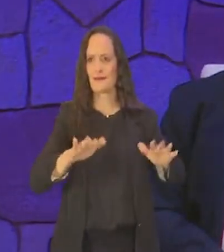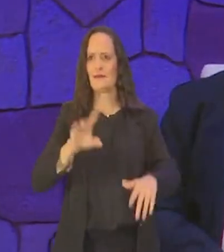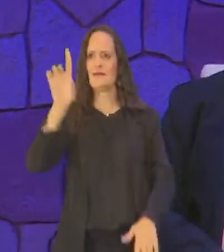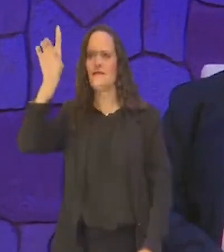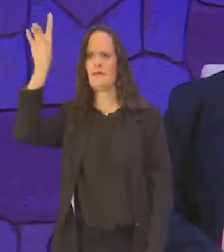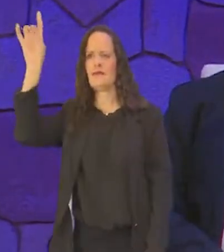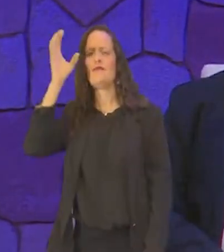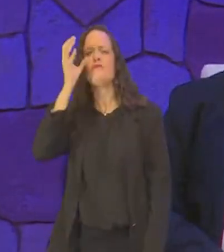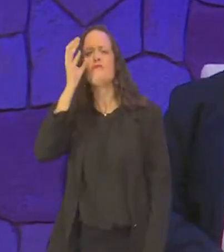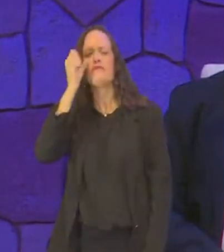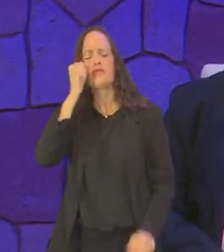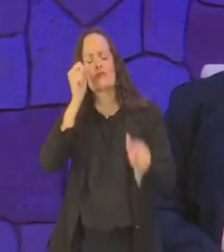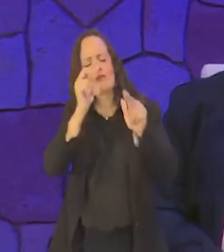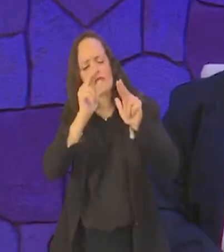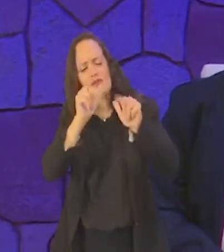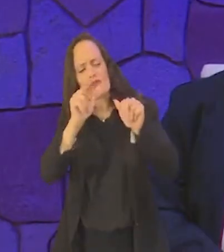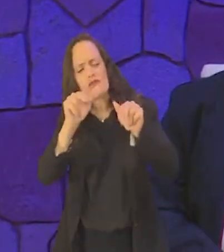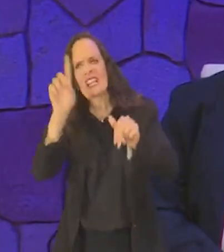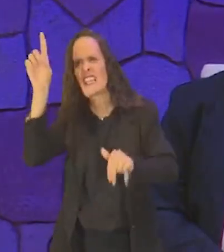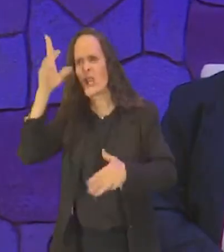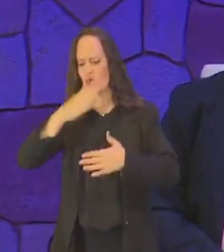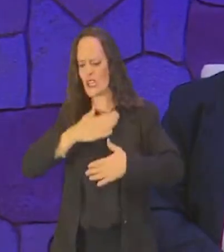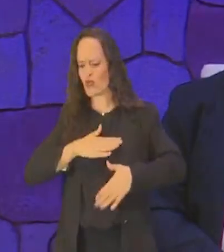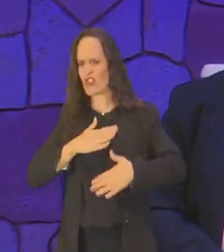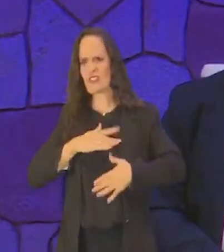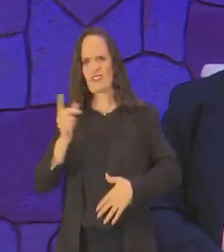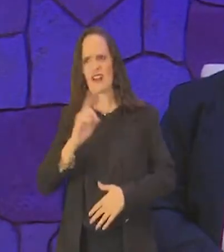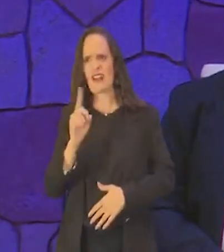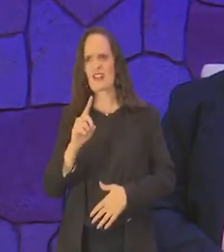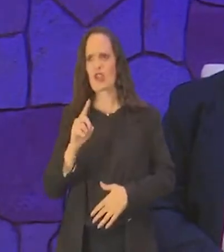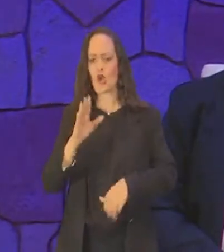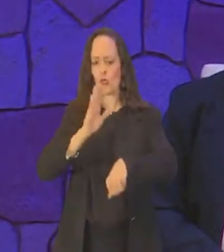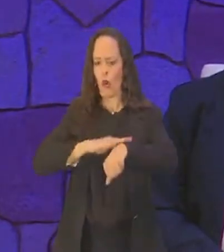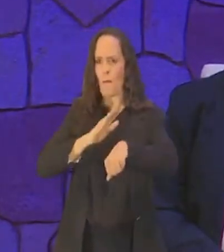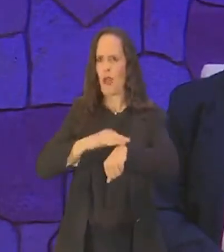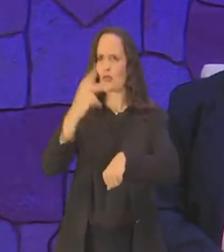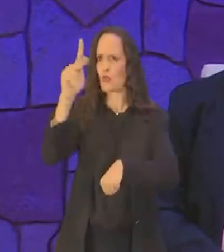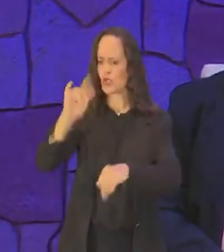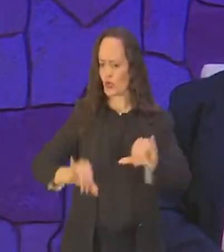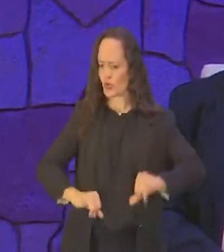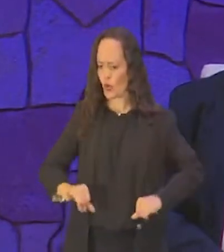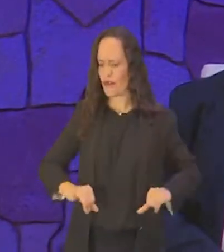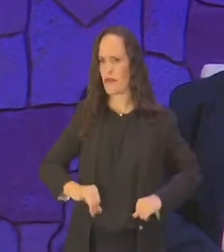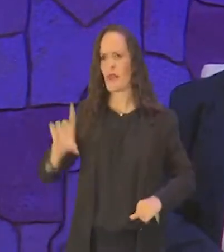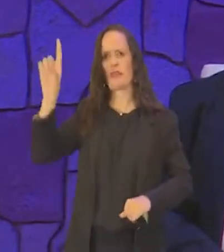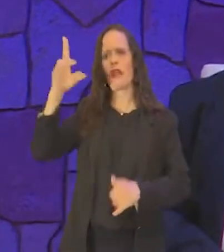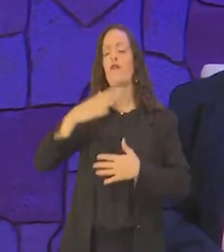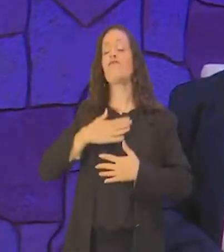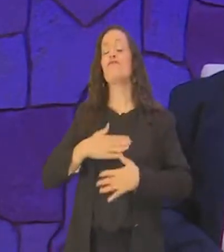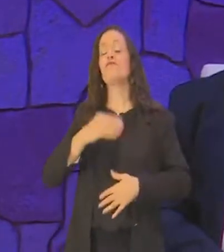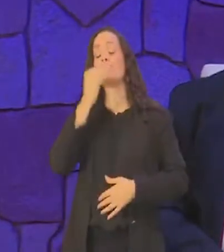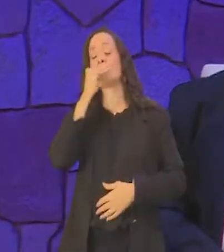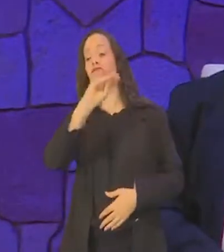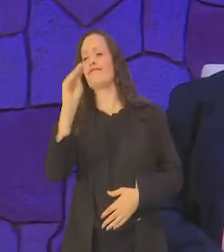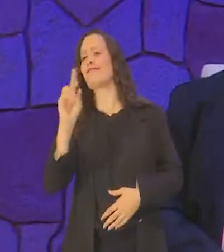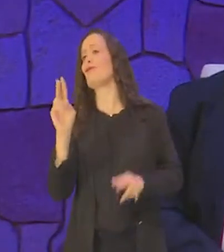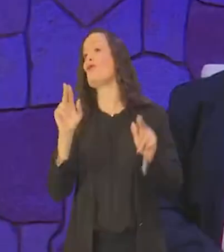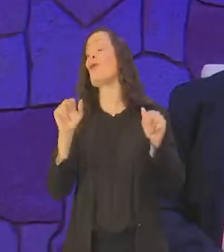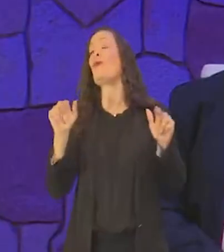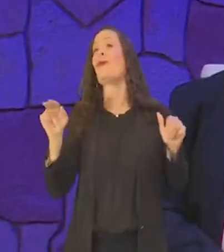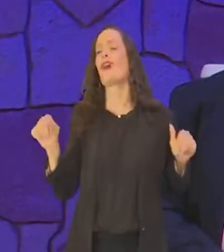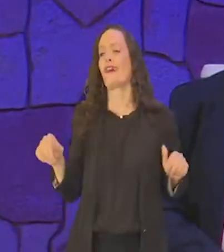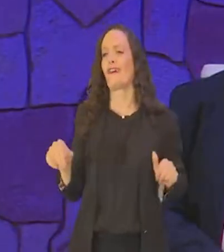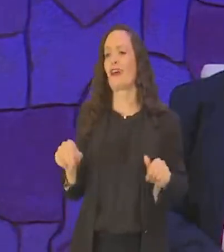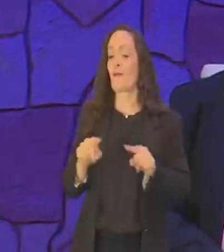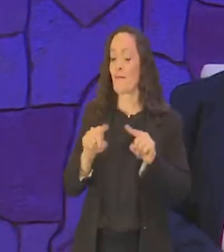dorme, Ele não descansa enquanto estamos perecendo, mas Ele quer, a